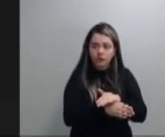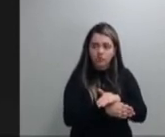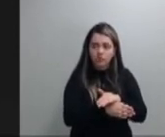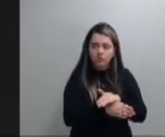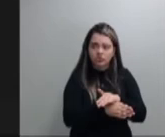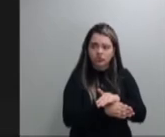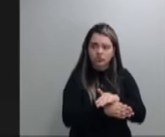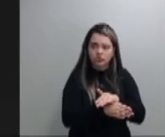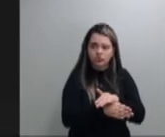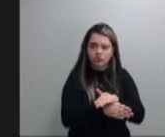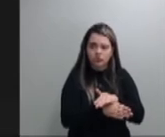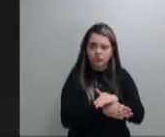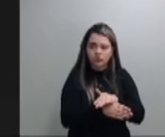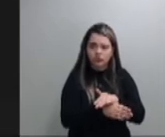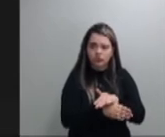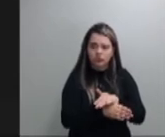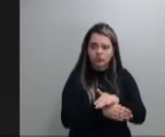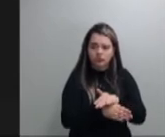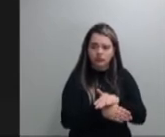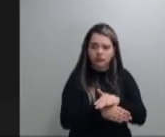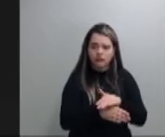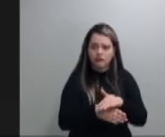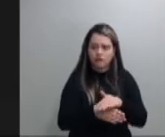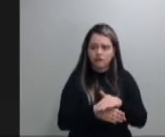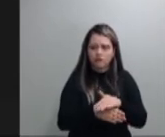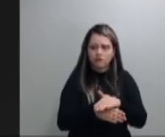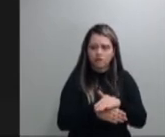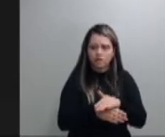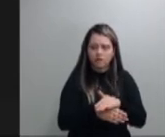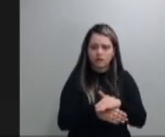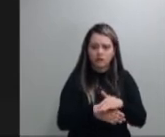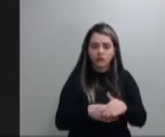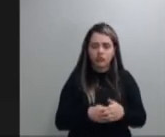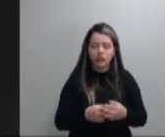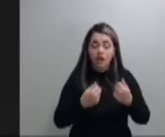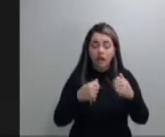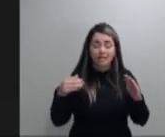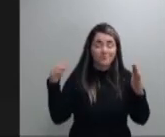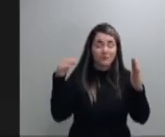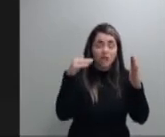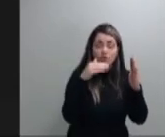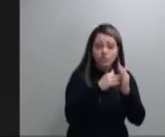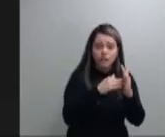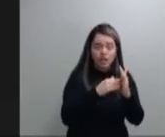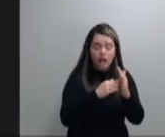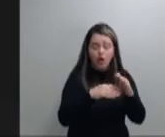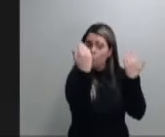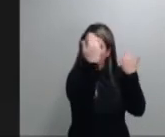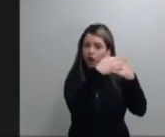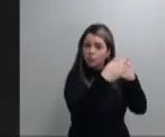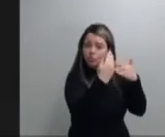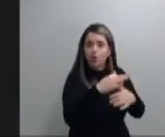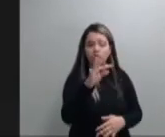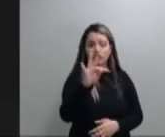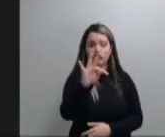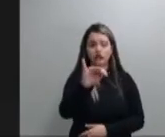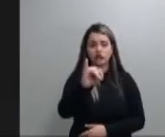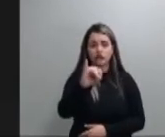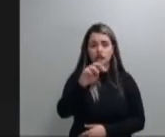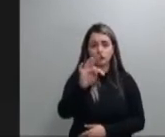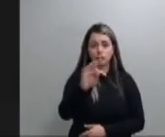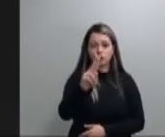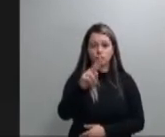2016. Publicação do resultado final da prova de títulos, nomes e pontuações.